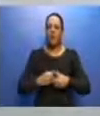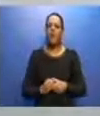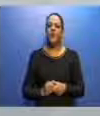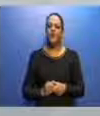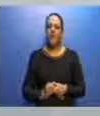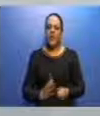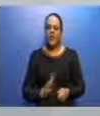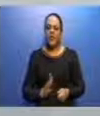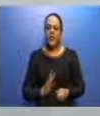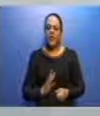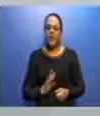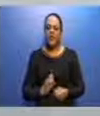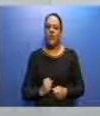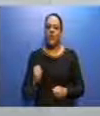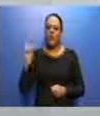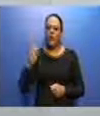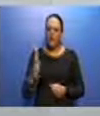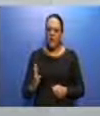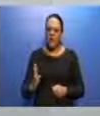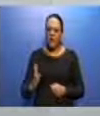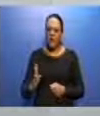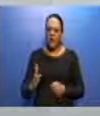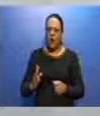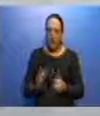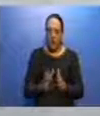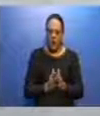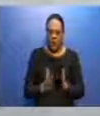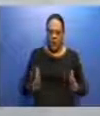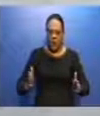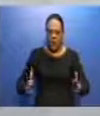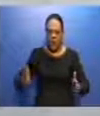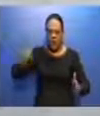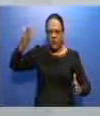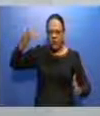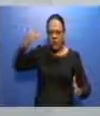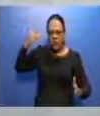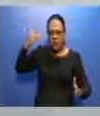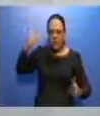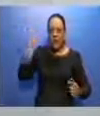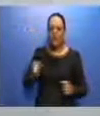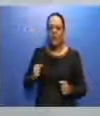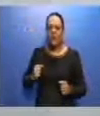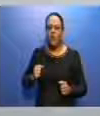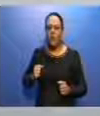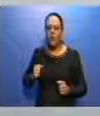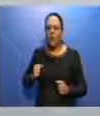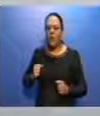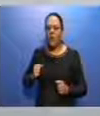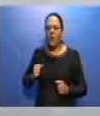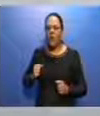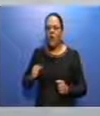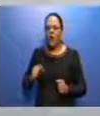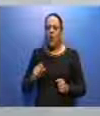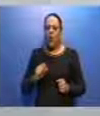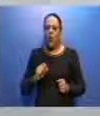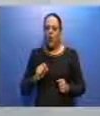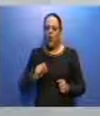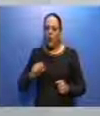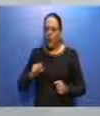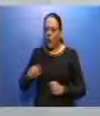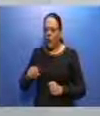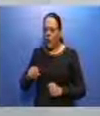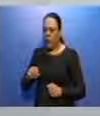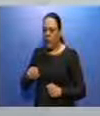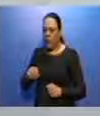no brasil colonial no momento em que iniciou aí a exploração no nosso país pelos portugueses